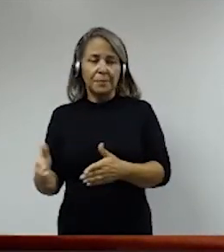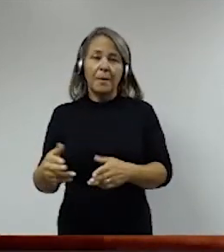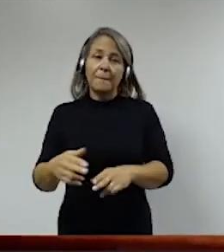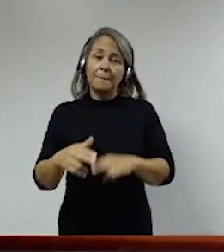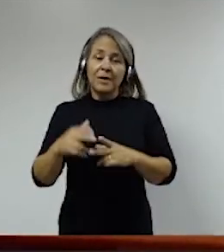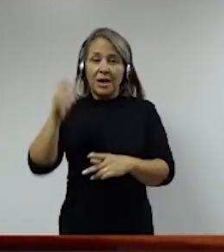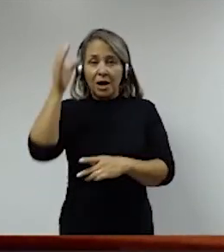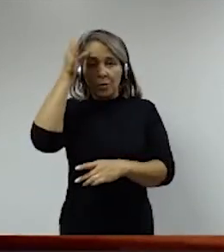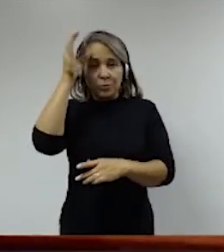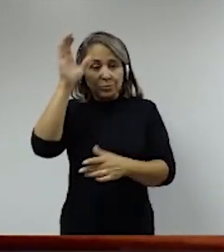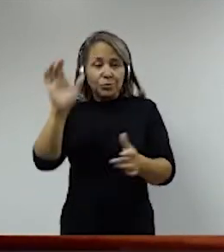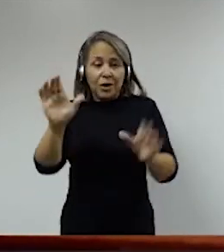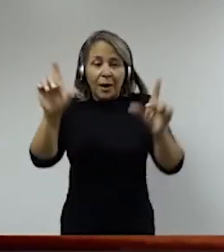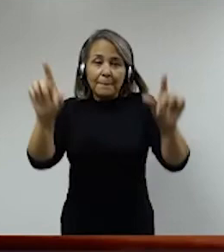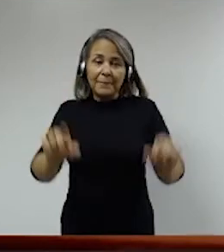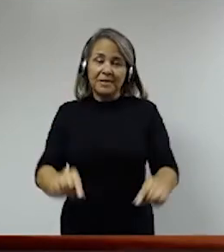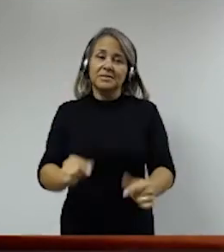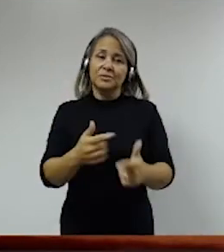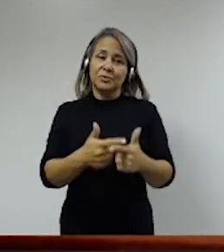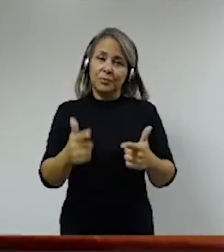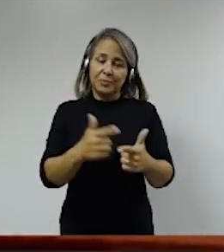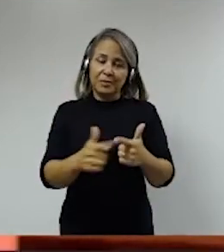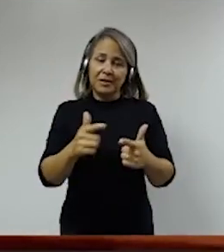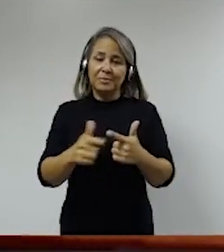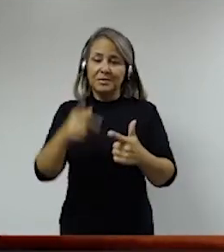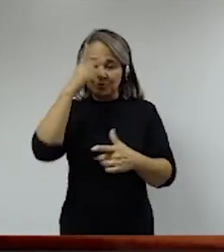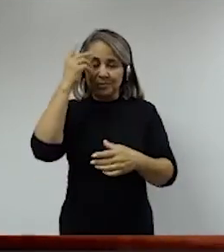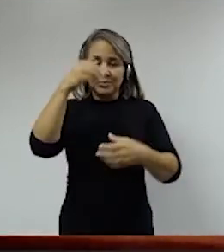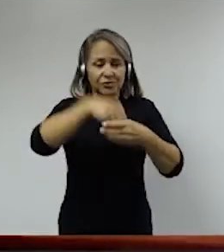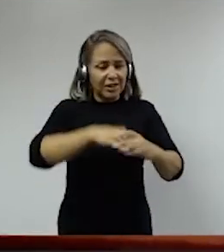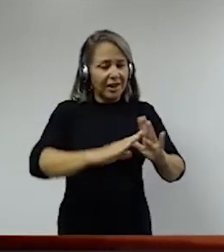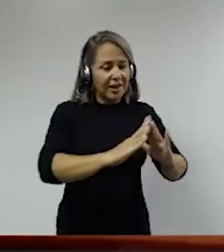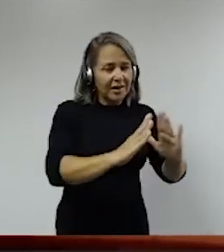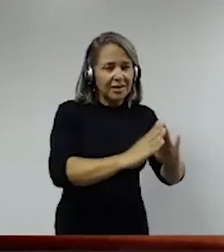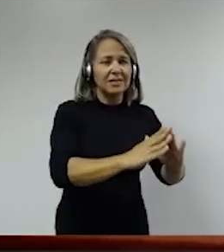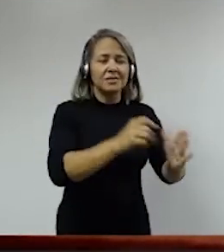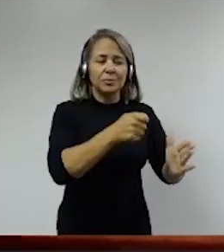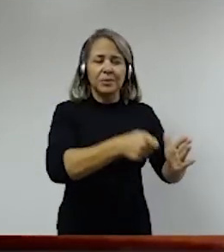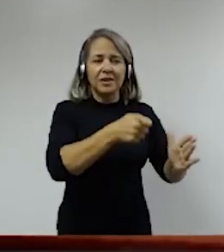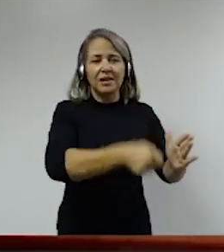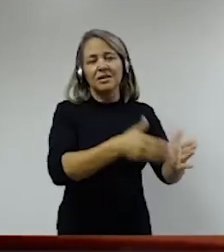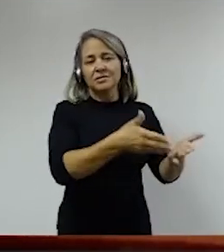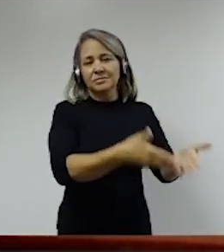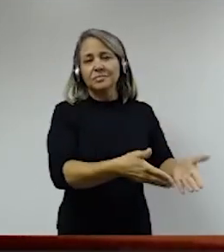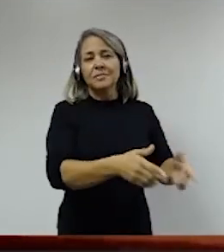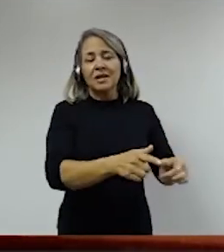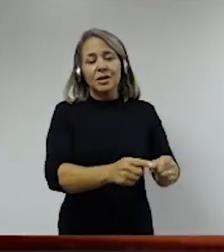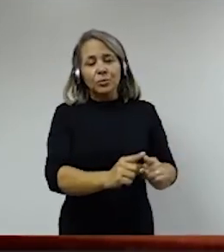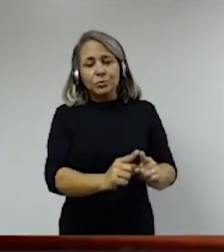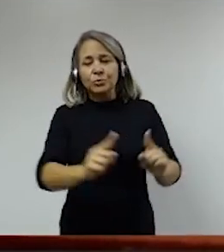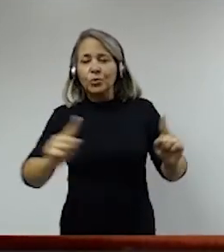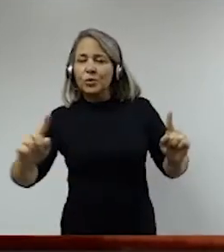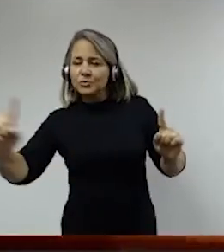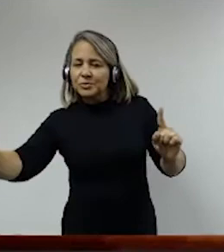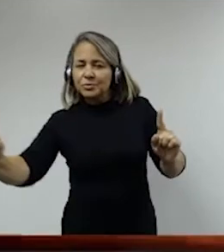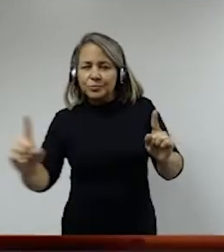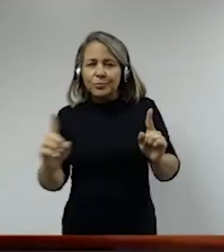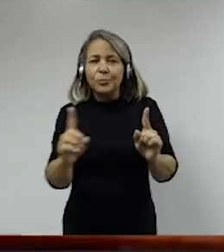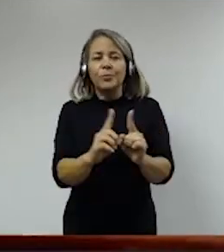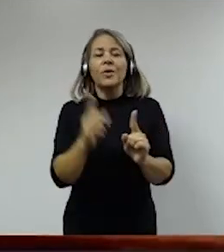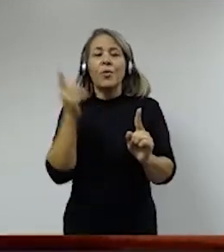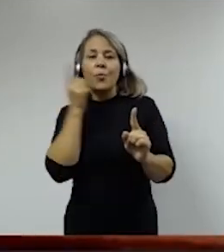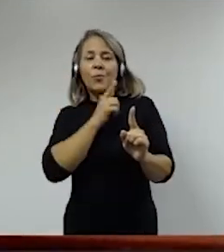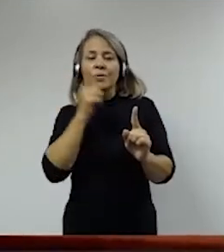cultura amenizou o problema do confinamento, né? Encurtou o distanciamento das pessoas, né? Enfim, e